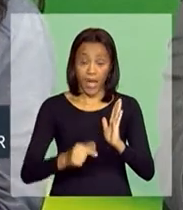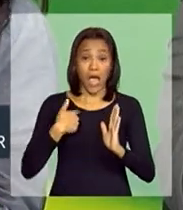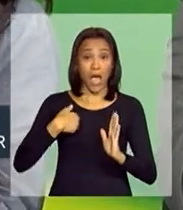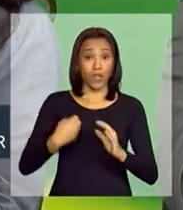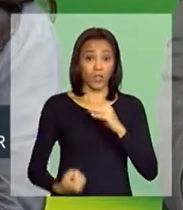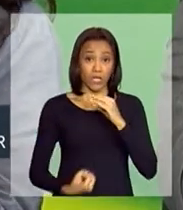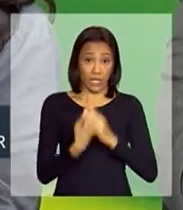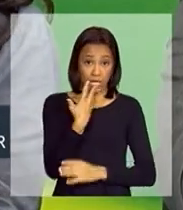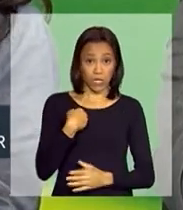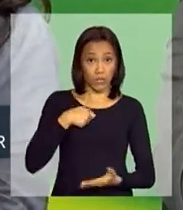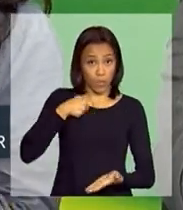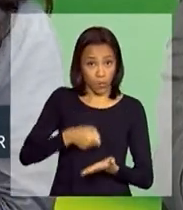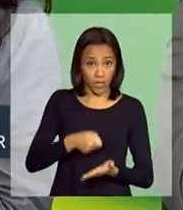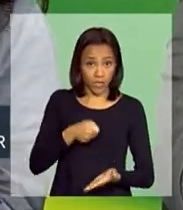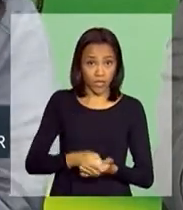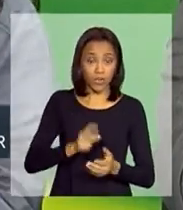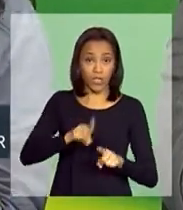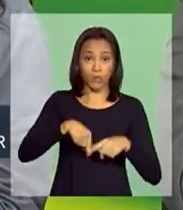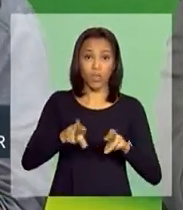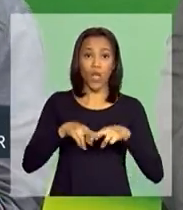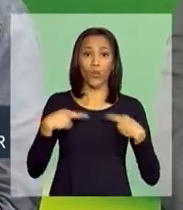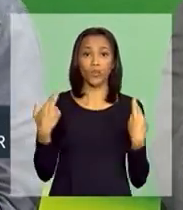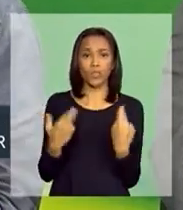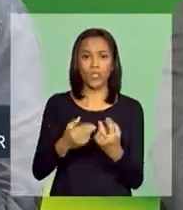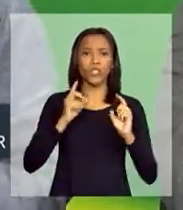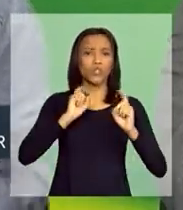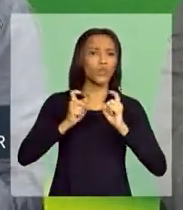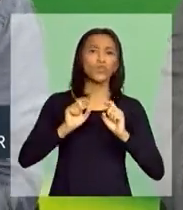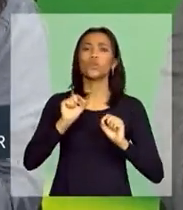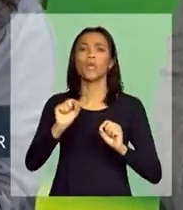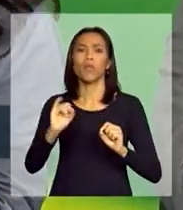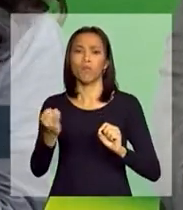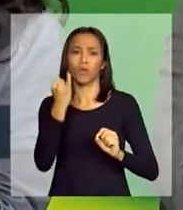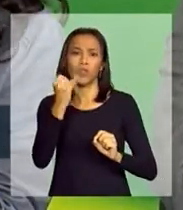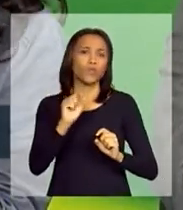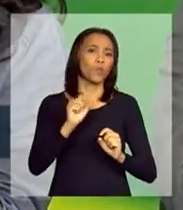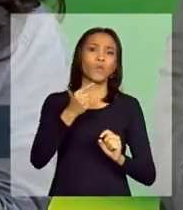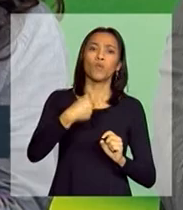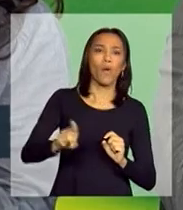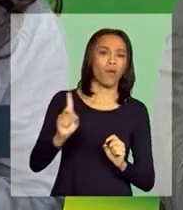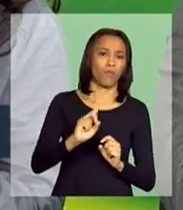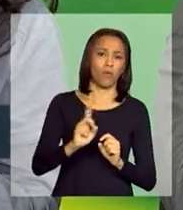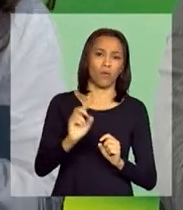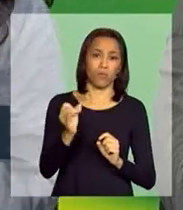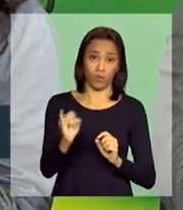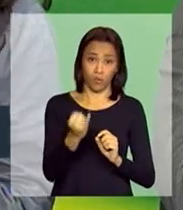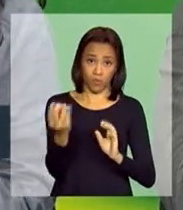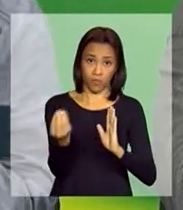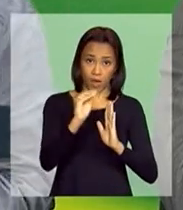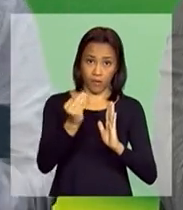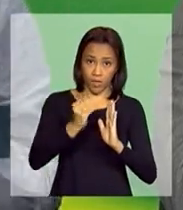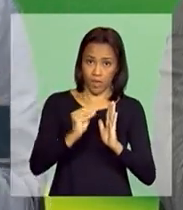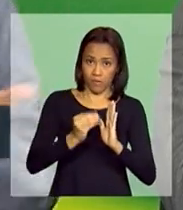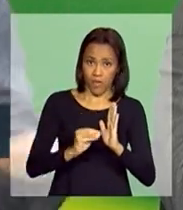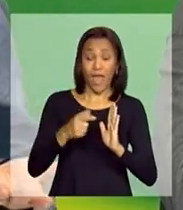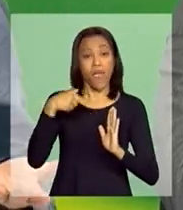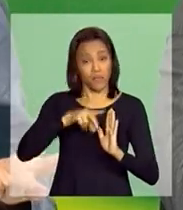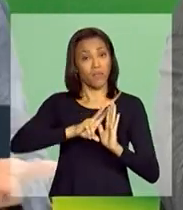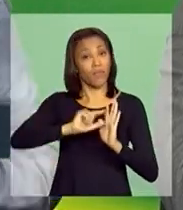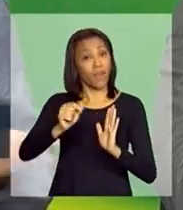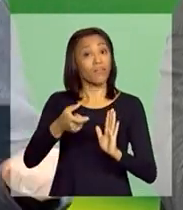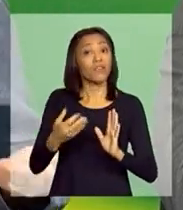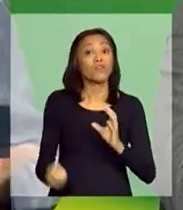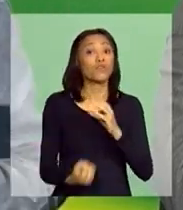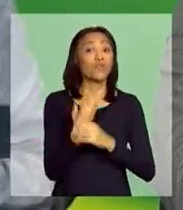obrigação para discutir o que é importante ou não é que é o fato hoje a lista de fato virada